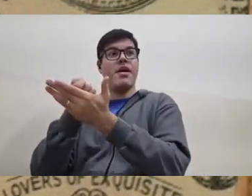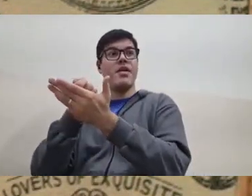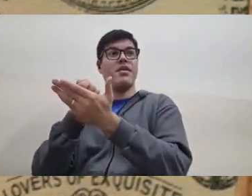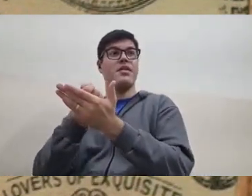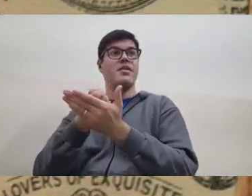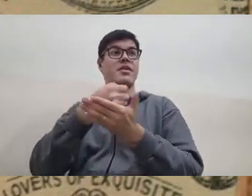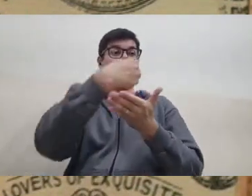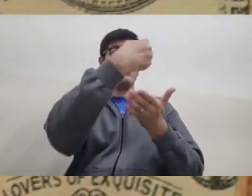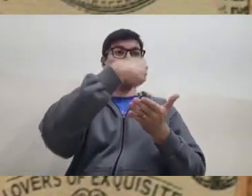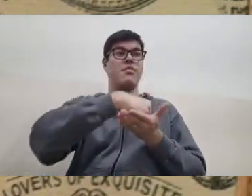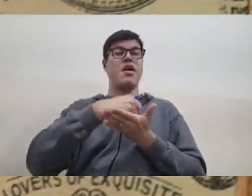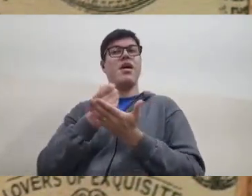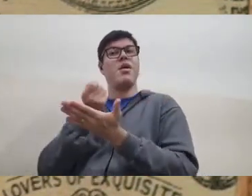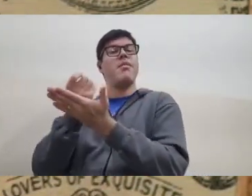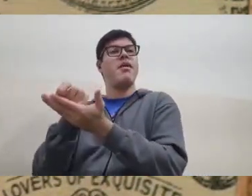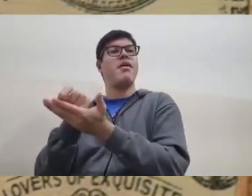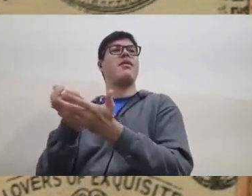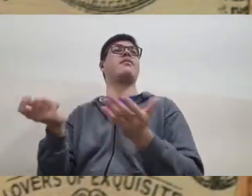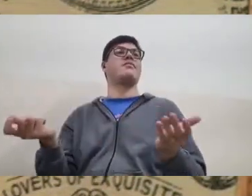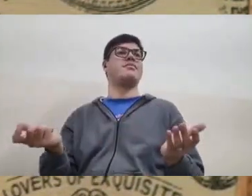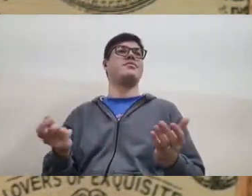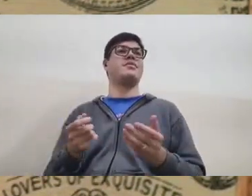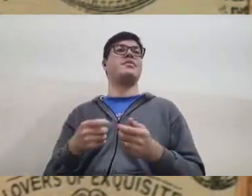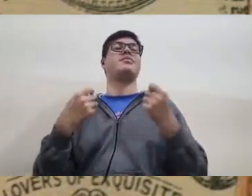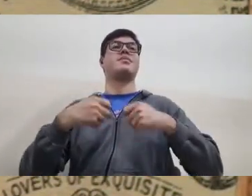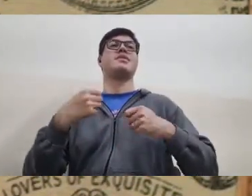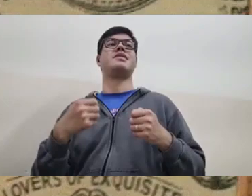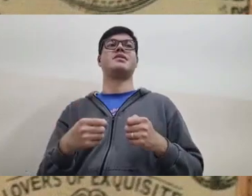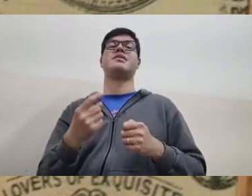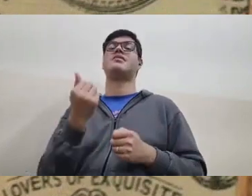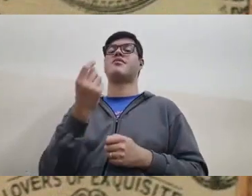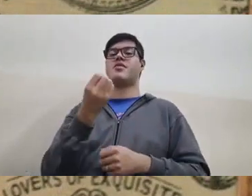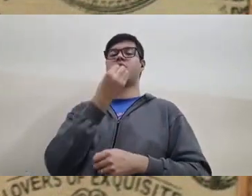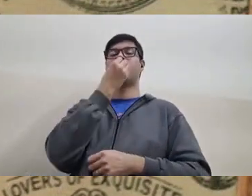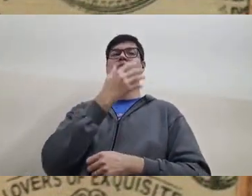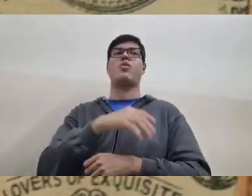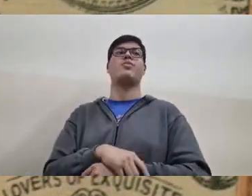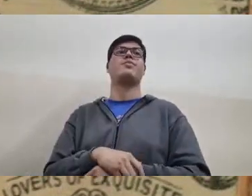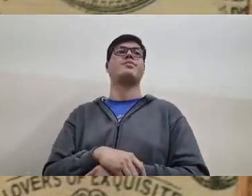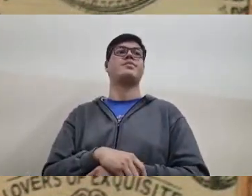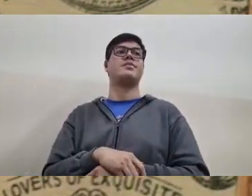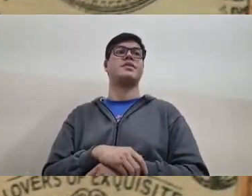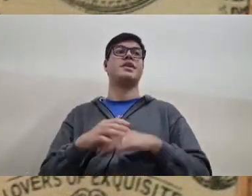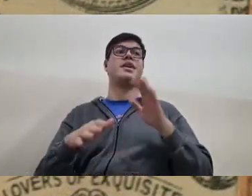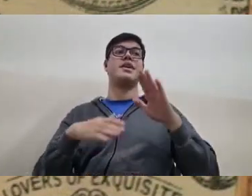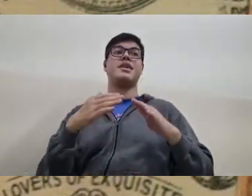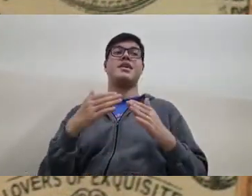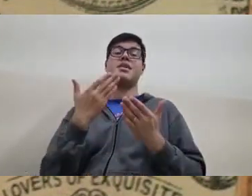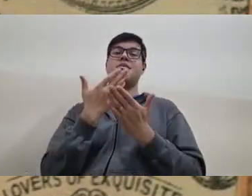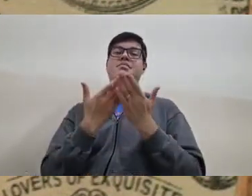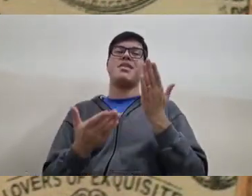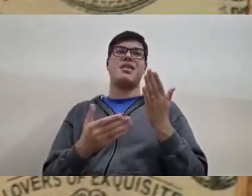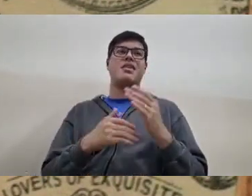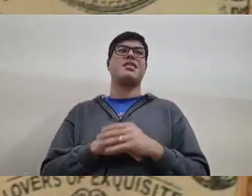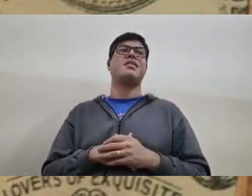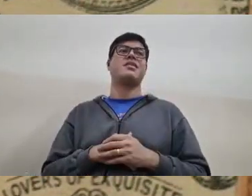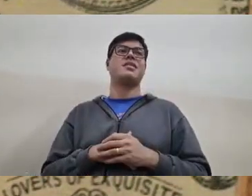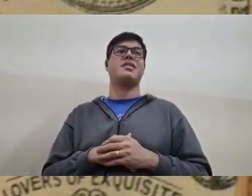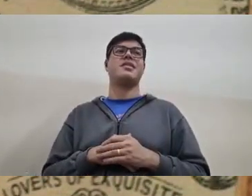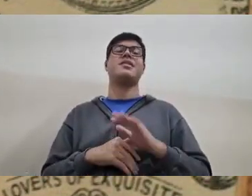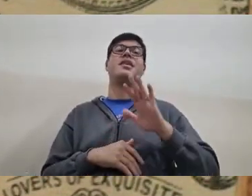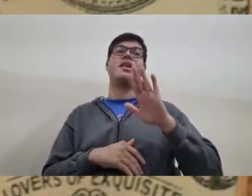se você não pagar também pago então eles tem que fazer o preço bom para mim lógico de vez em quando eu perco é